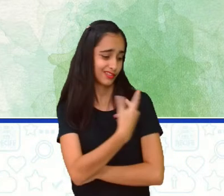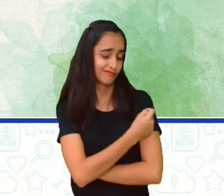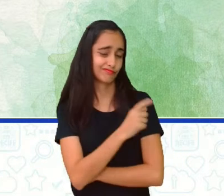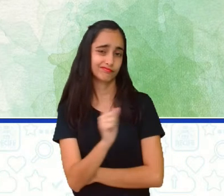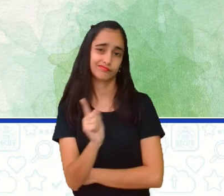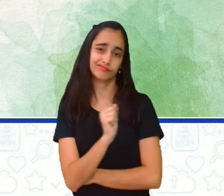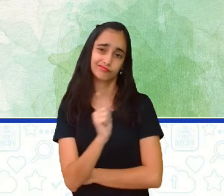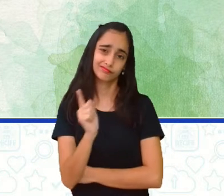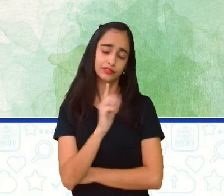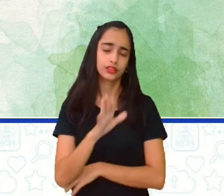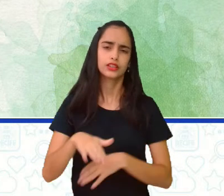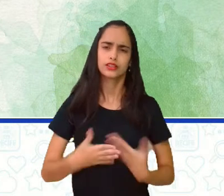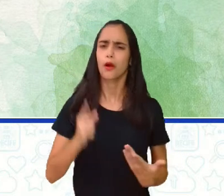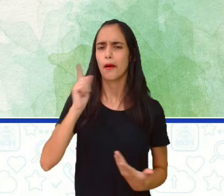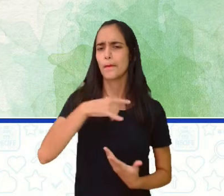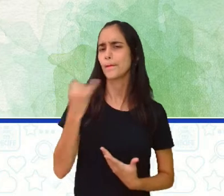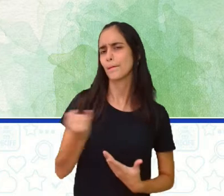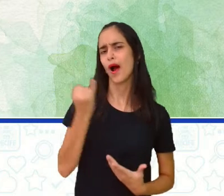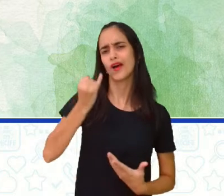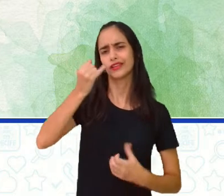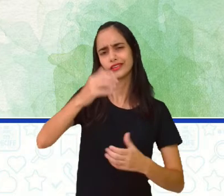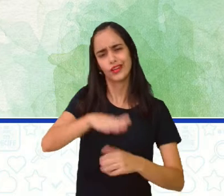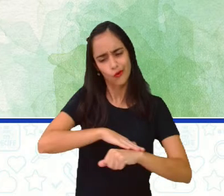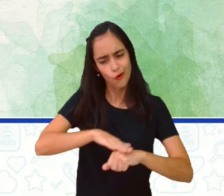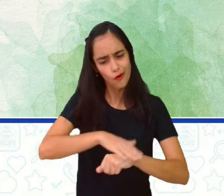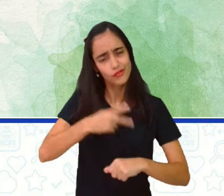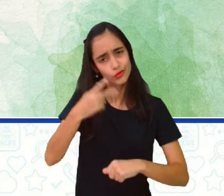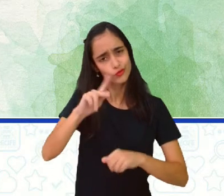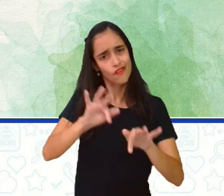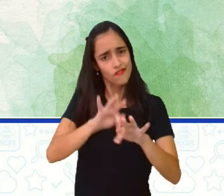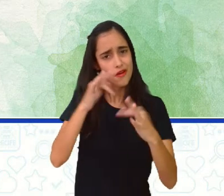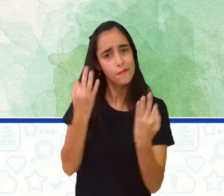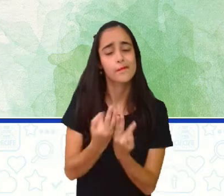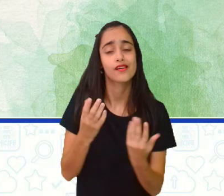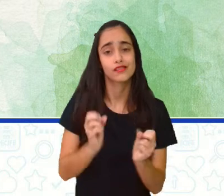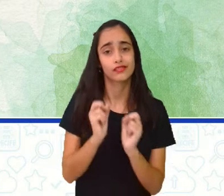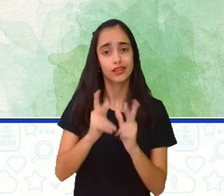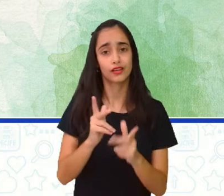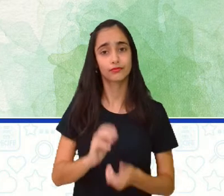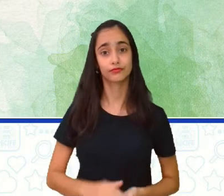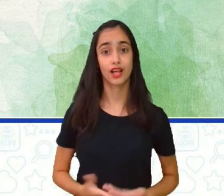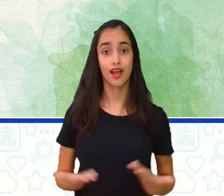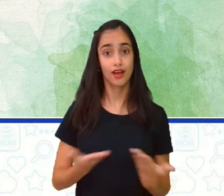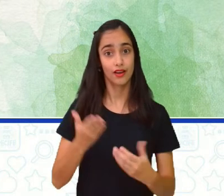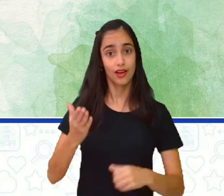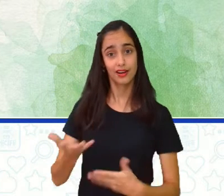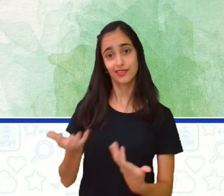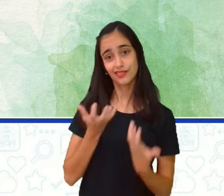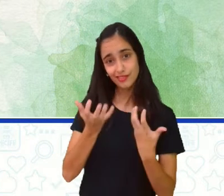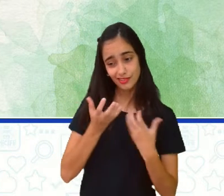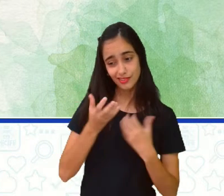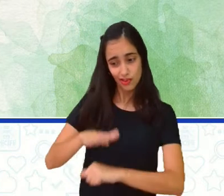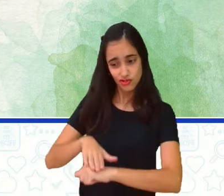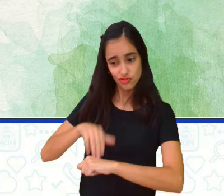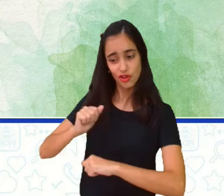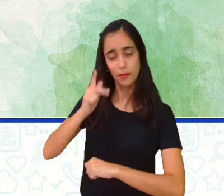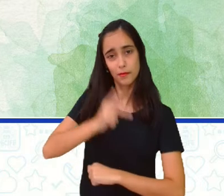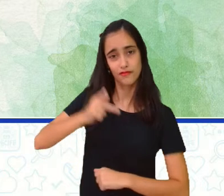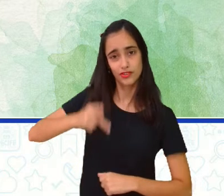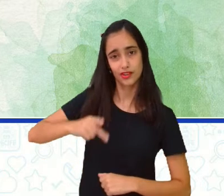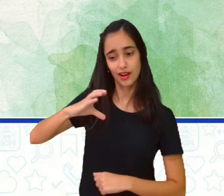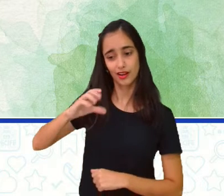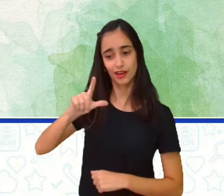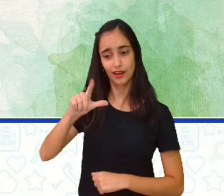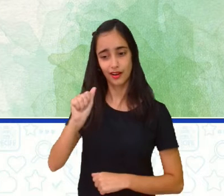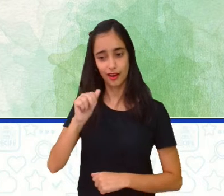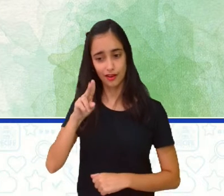quem precisa, ou quem agora a campanha está chamando com atenção. Eu vou chamar a professora Cláudia, que ela vai dar uma